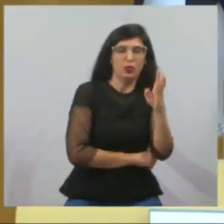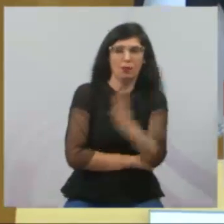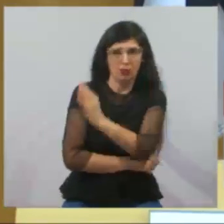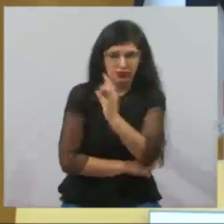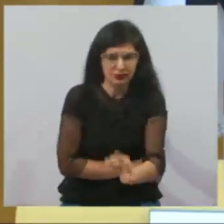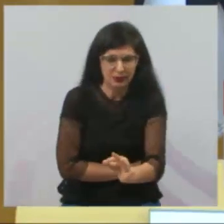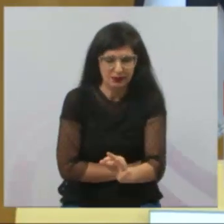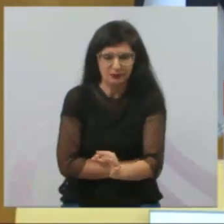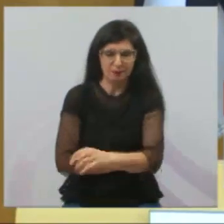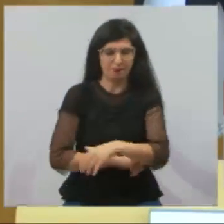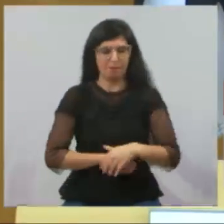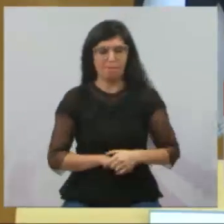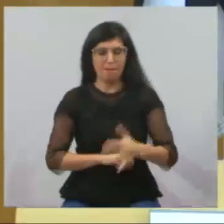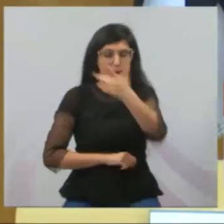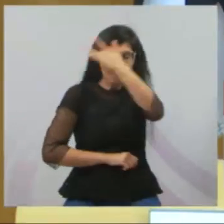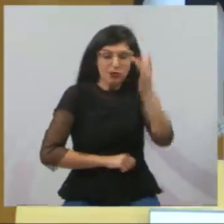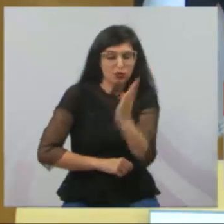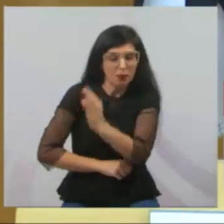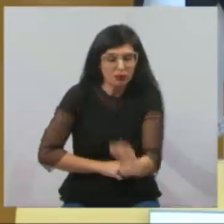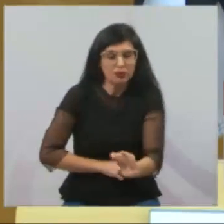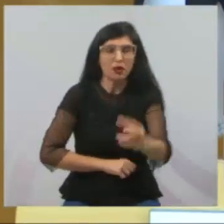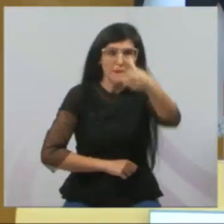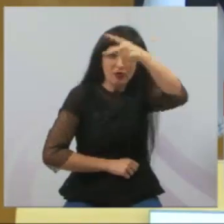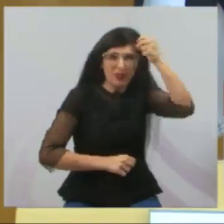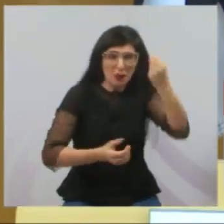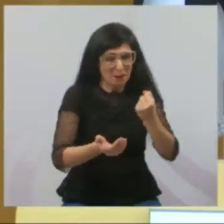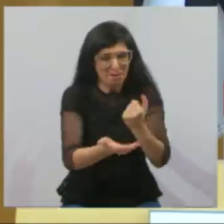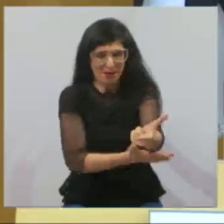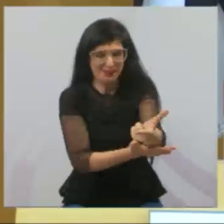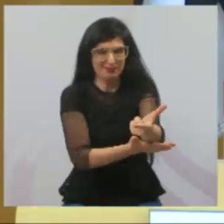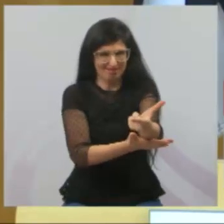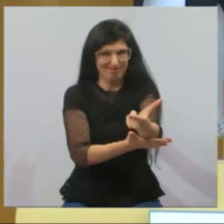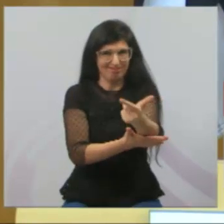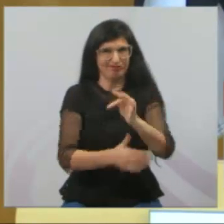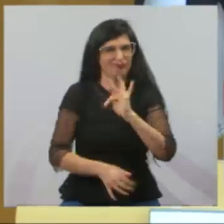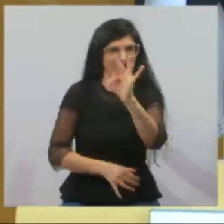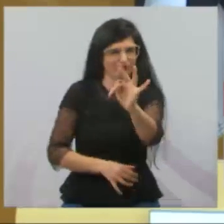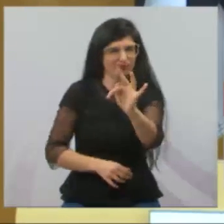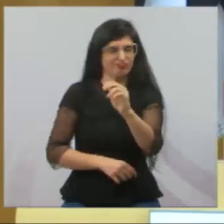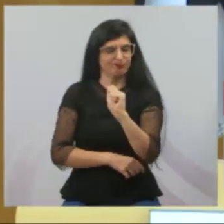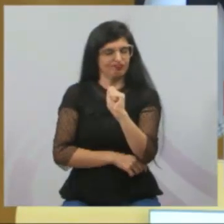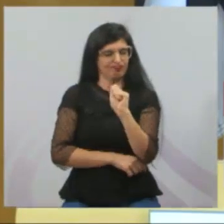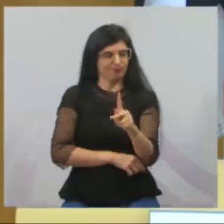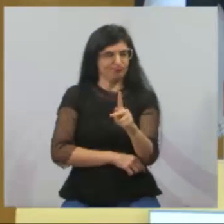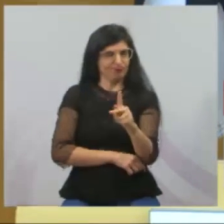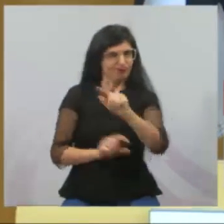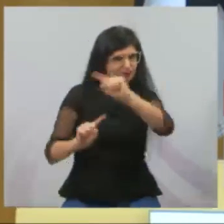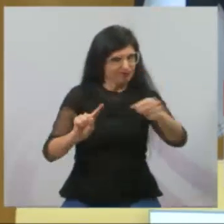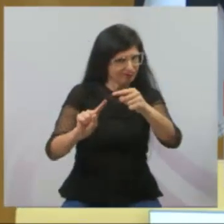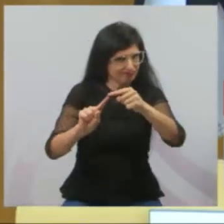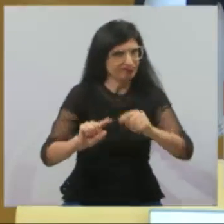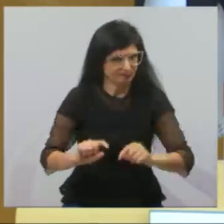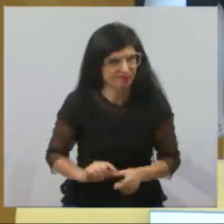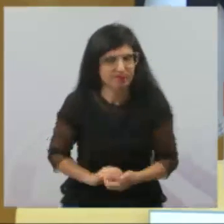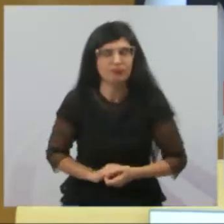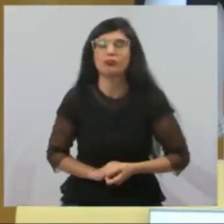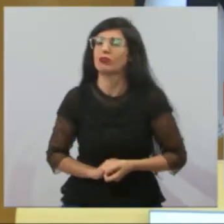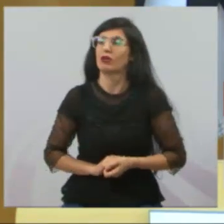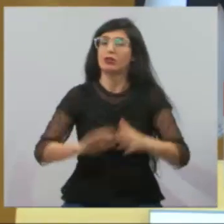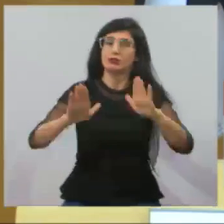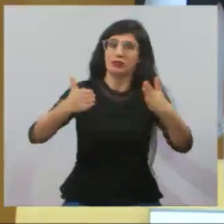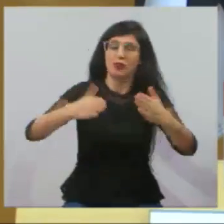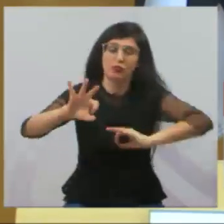1,05%. Algo que, em várias falas com o prefeito, ele sinaliza que, posteriormente, em decorrente de alguns